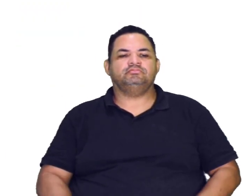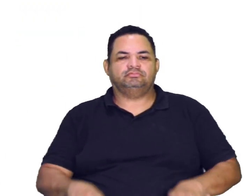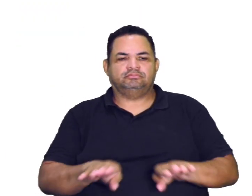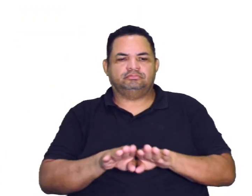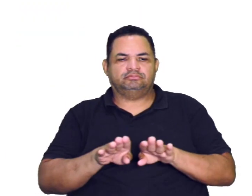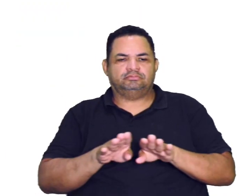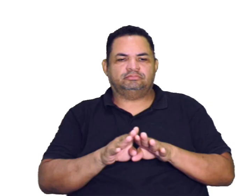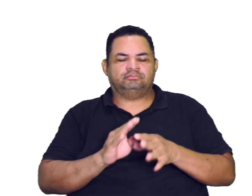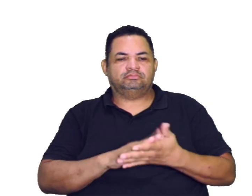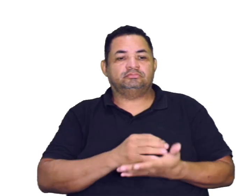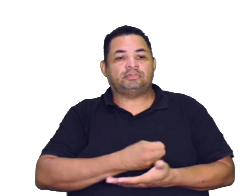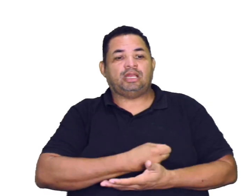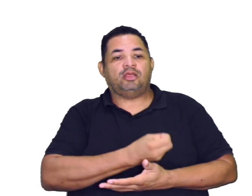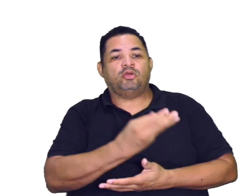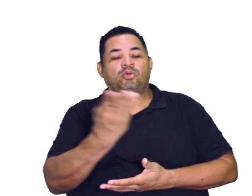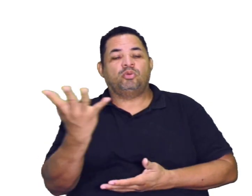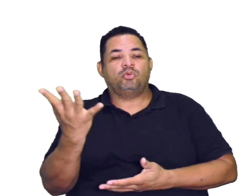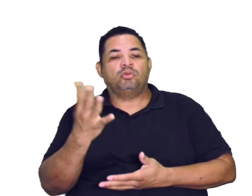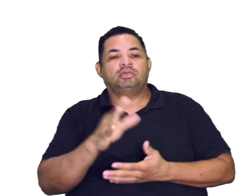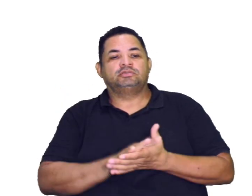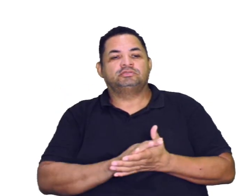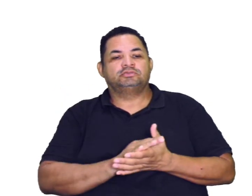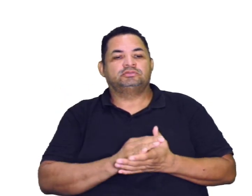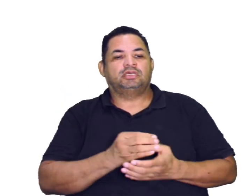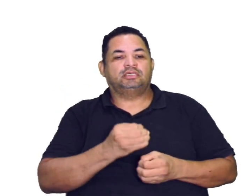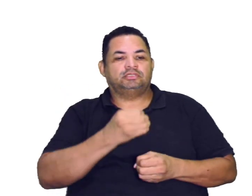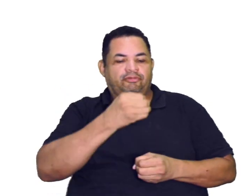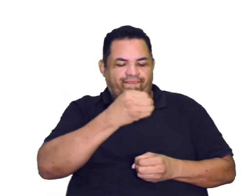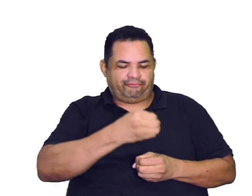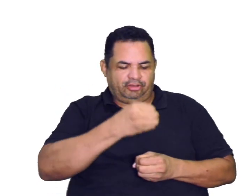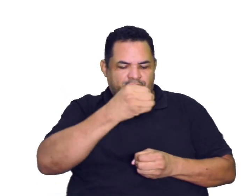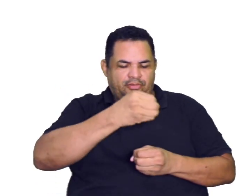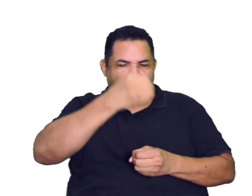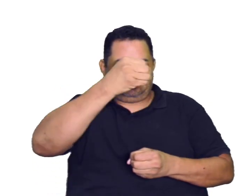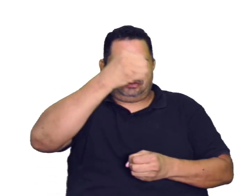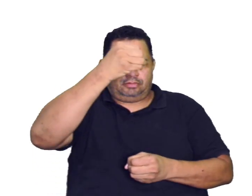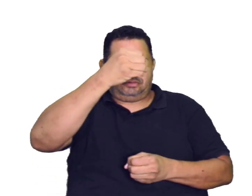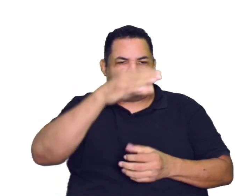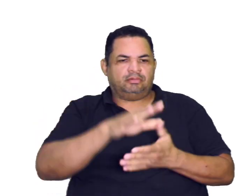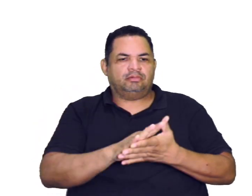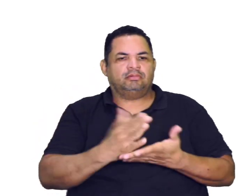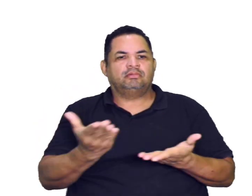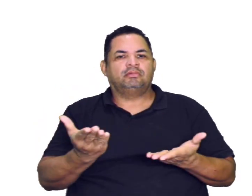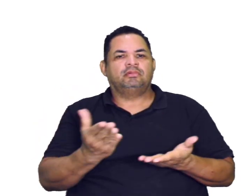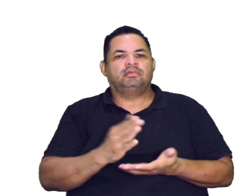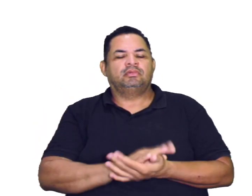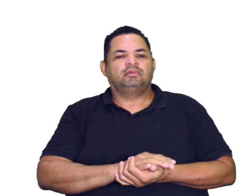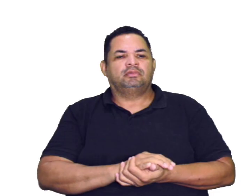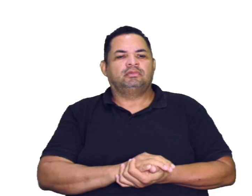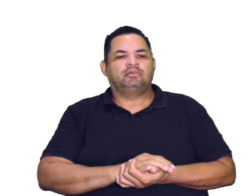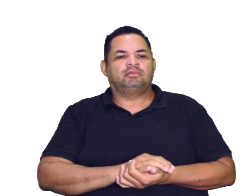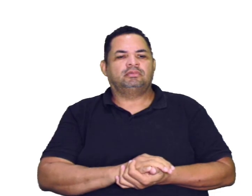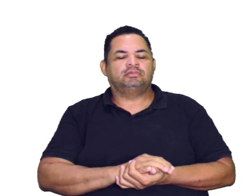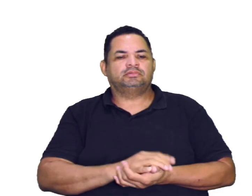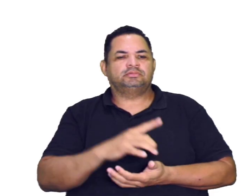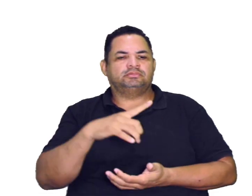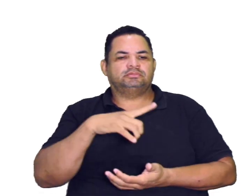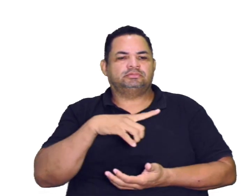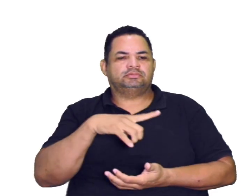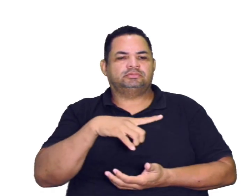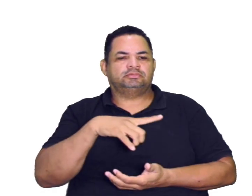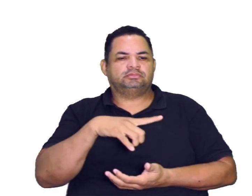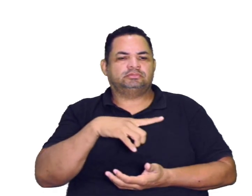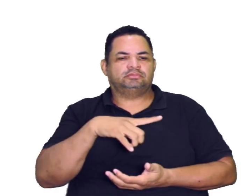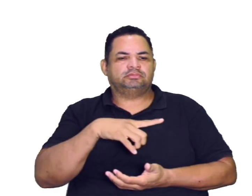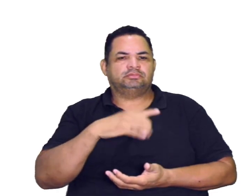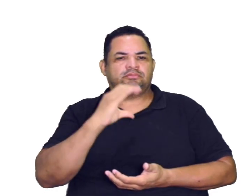para vocês que a gente tem um quantitativo de vértebras, né, para a composição dessas colunas. Sendo que na coluna cervical eu